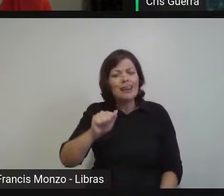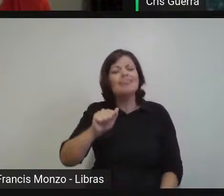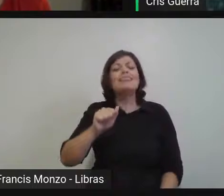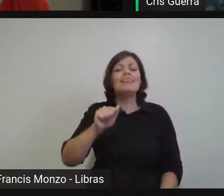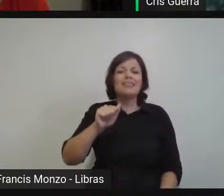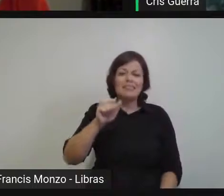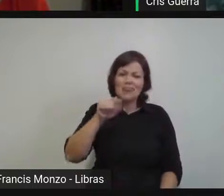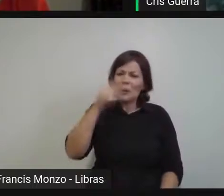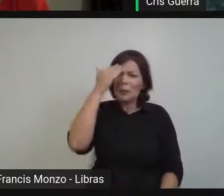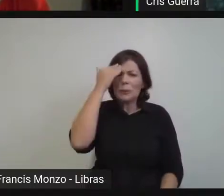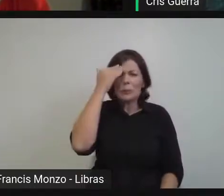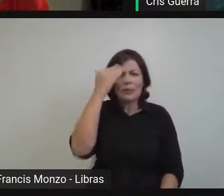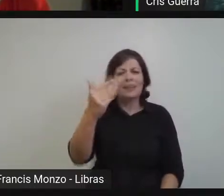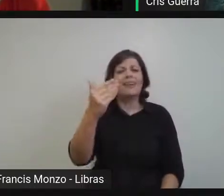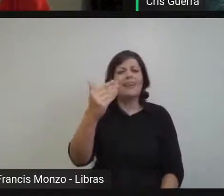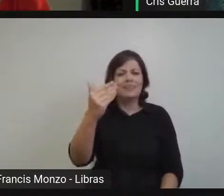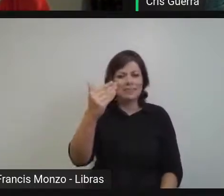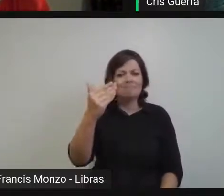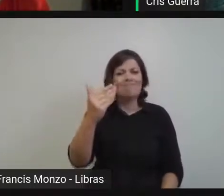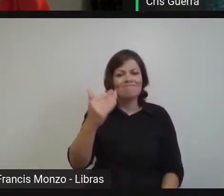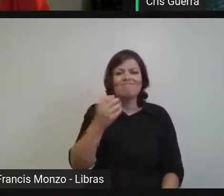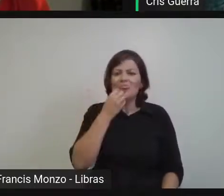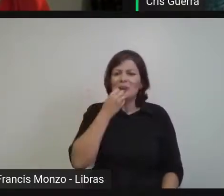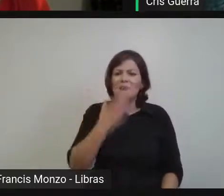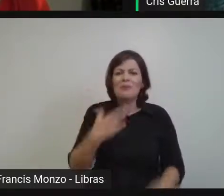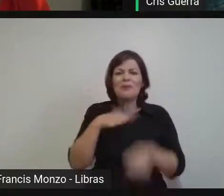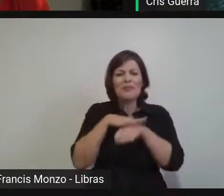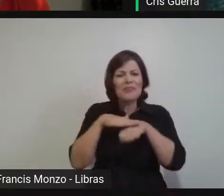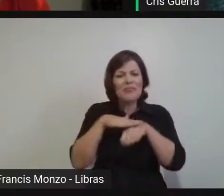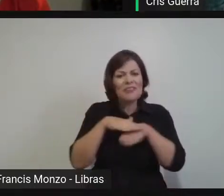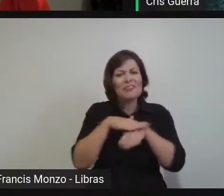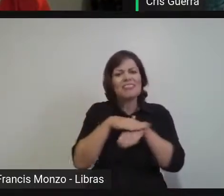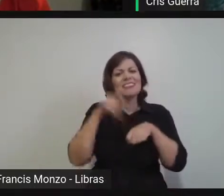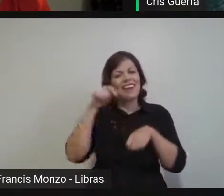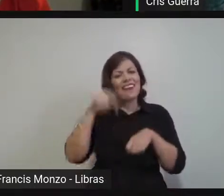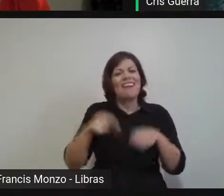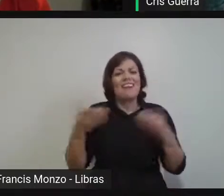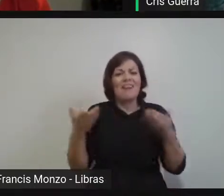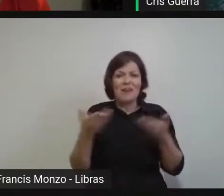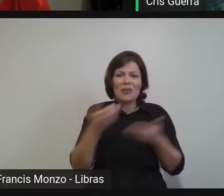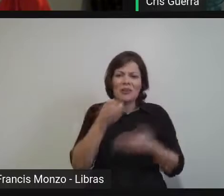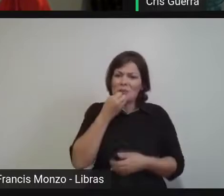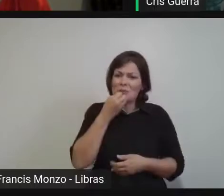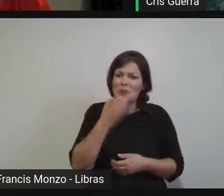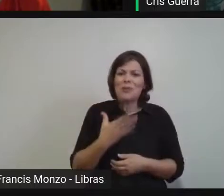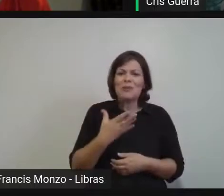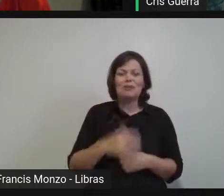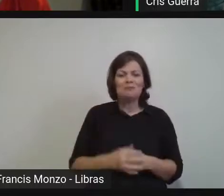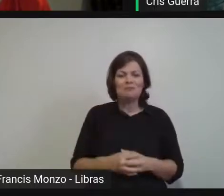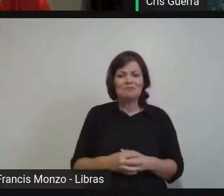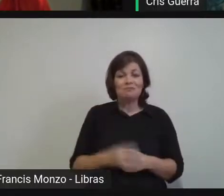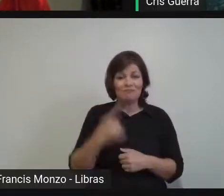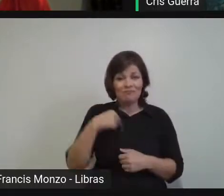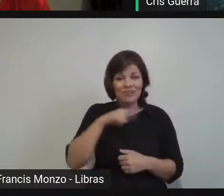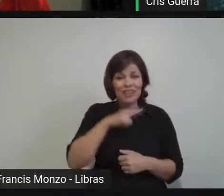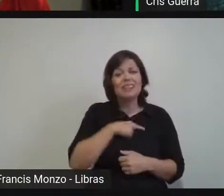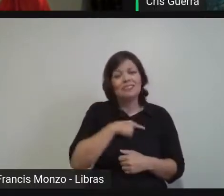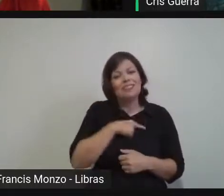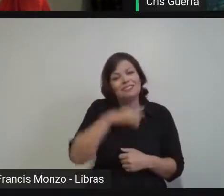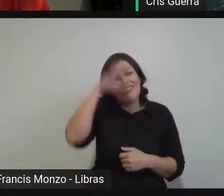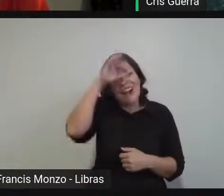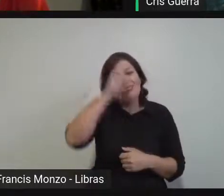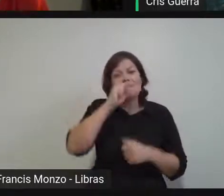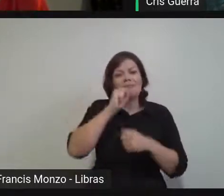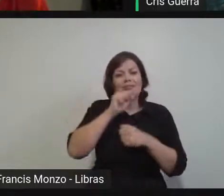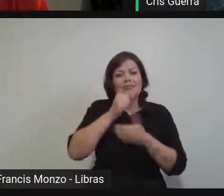Muito obrigada. E foi muito gostoso conversar sobre tudo isso. Muito bom. e que a gente saiba se abraçar. Eu desejo